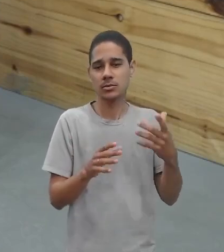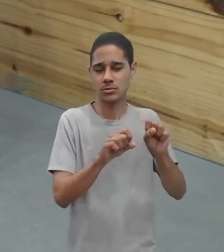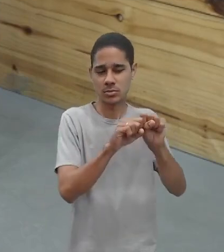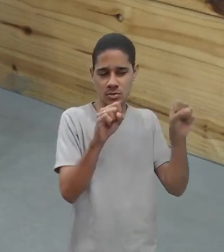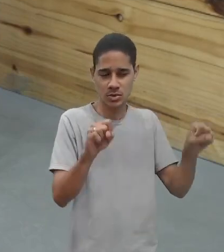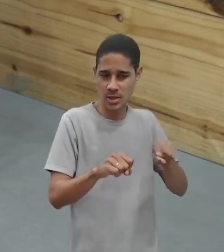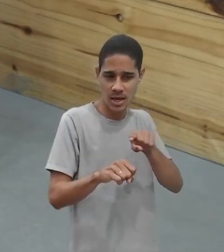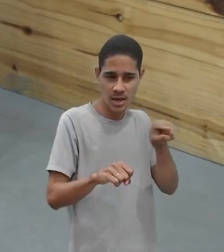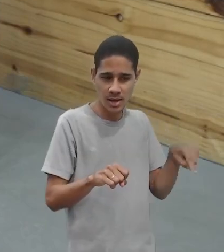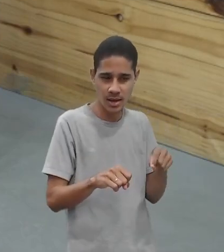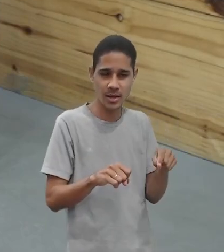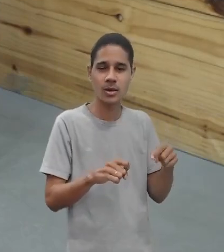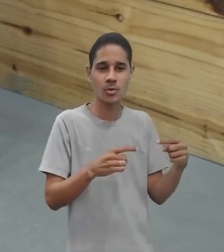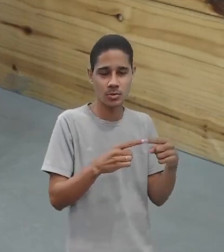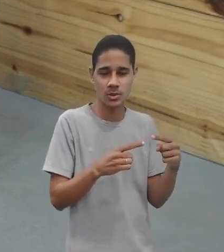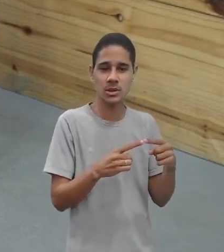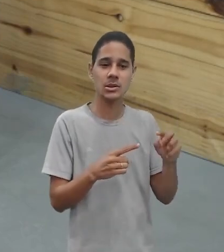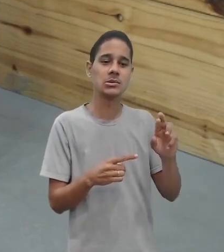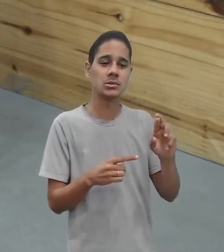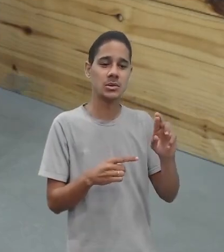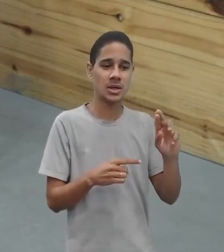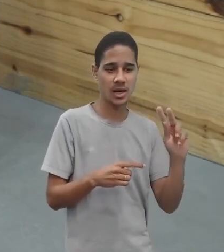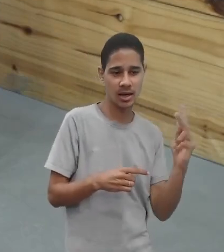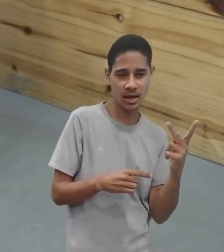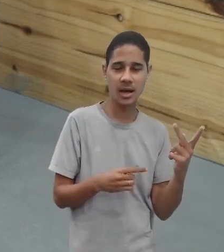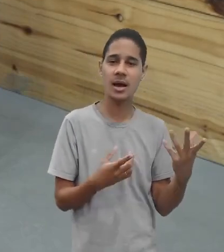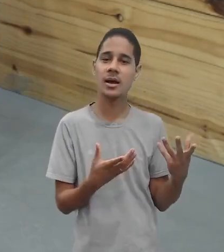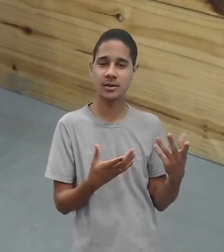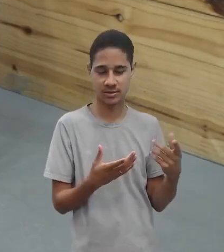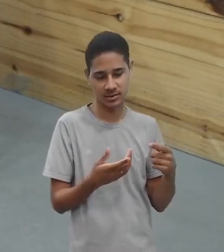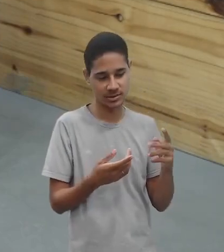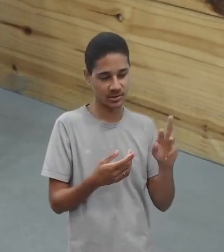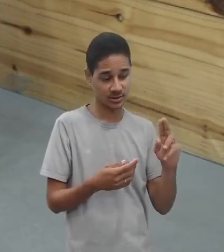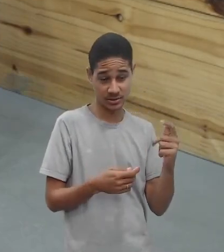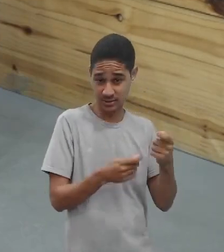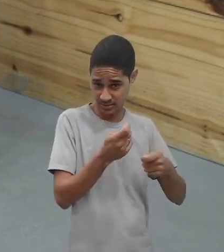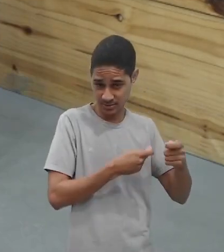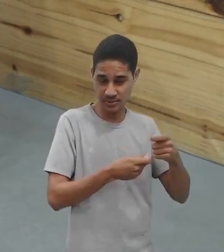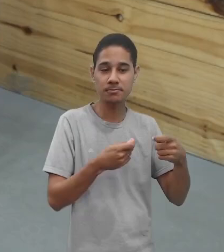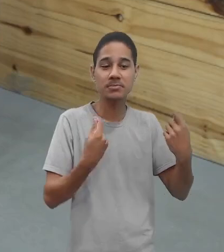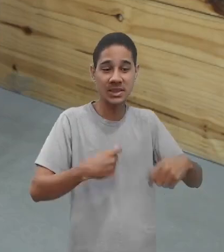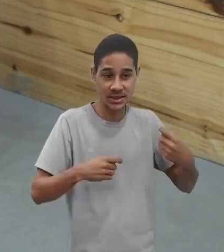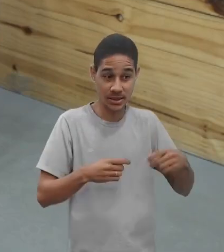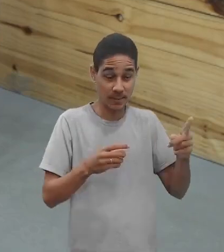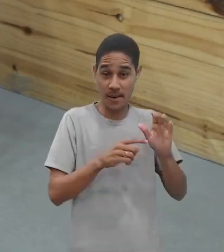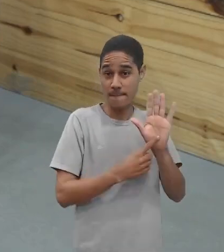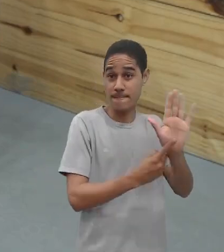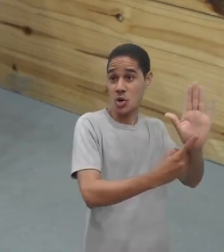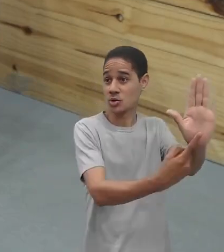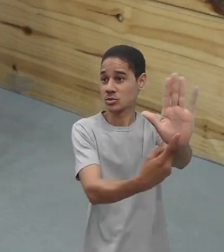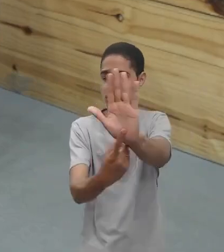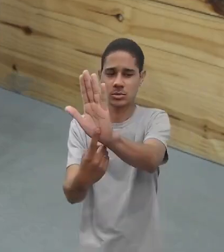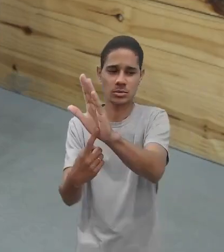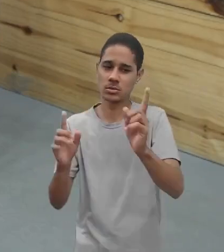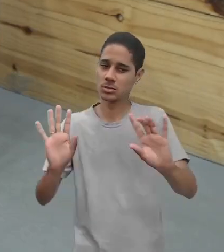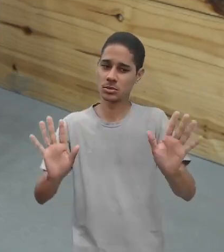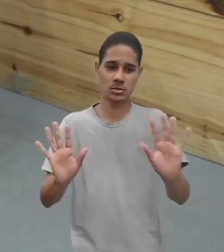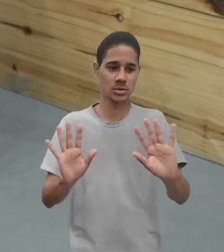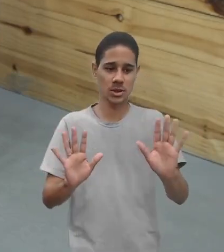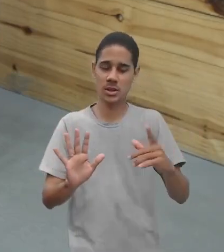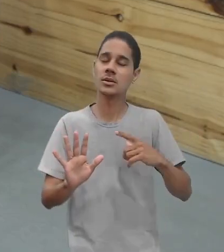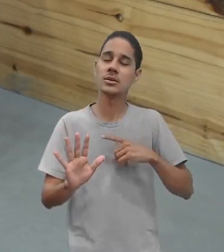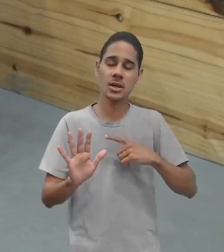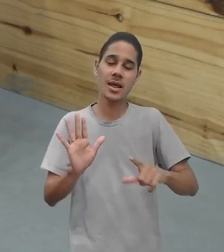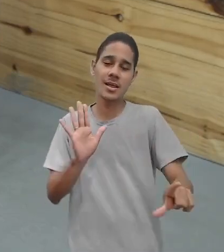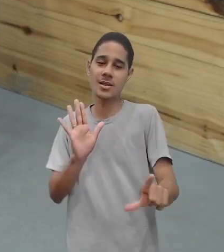estão ligados aos recursos humanos, a administração desses recursos humanos necessita, mas não para expô-los, porque aí a gente entra na lei